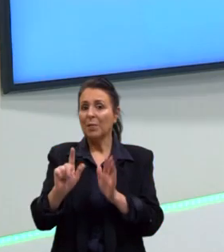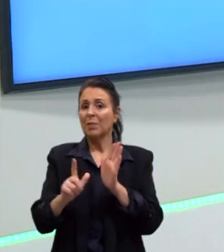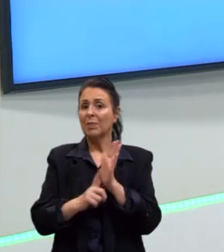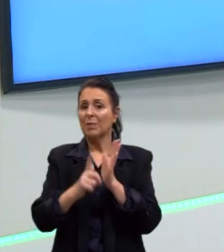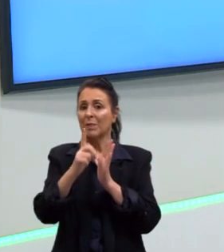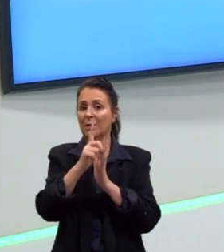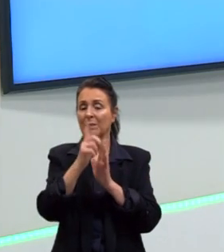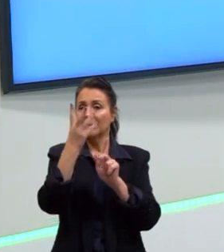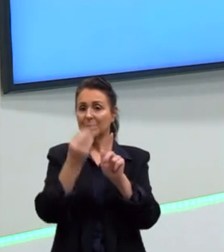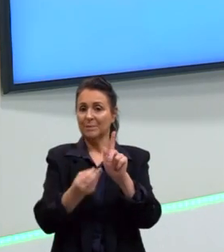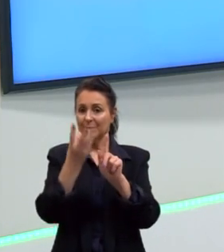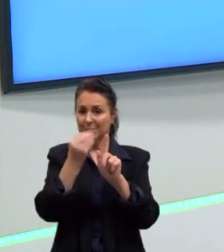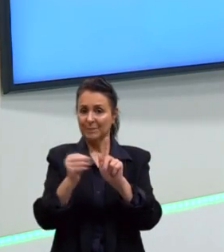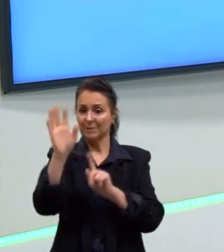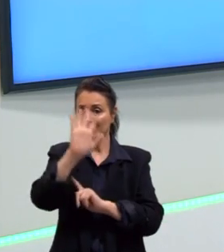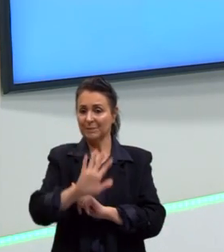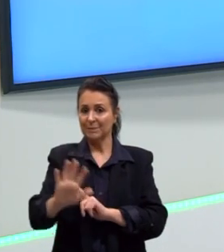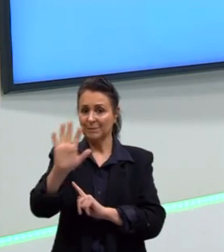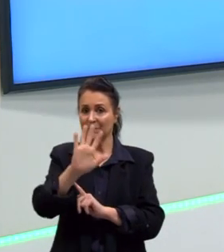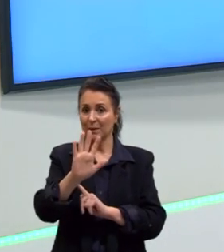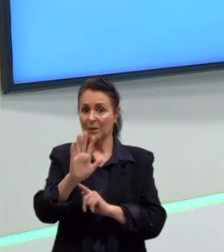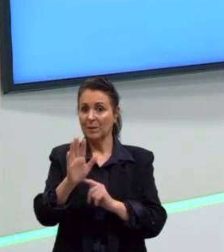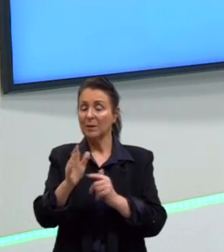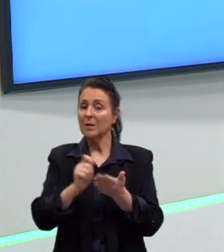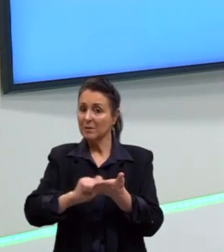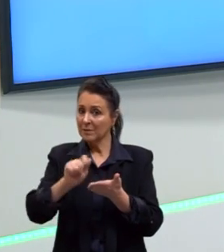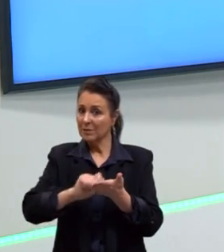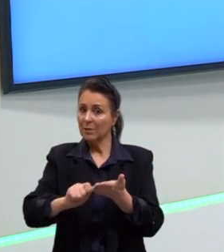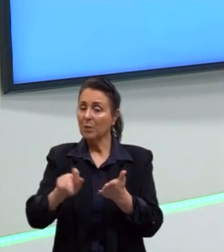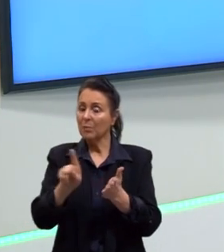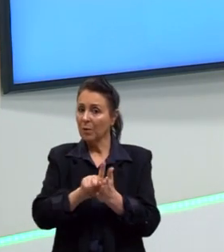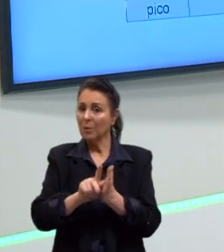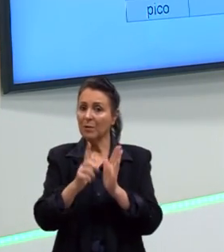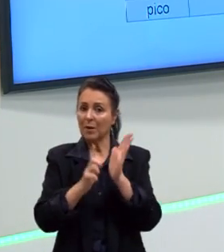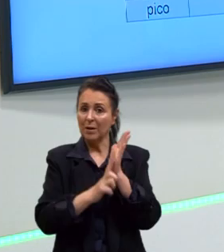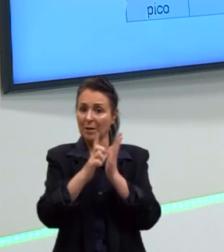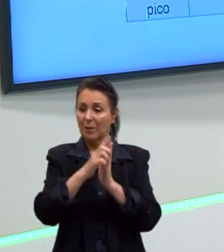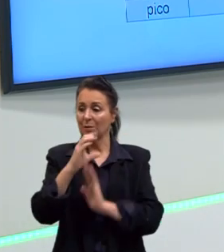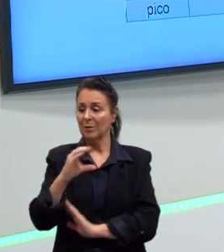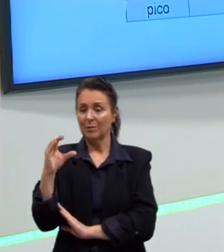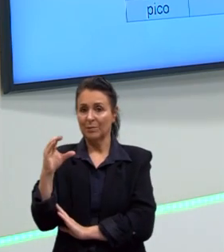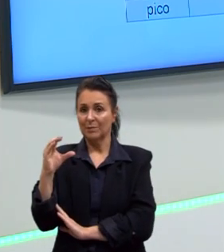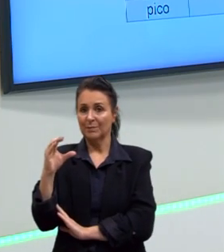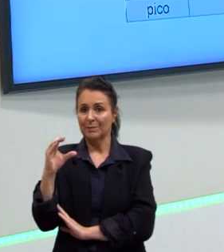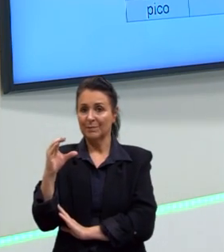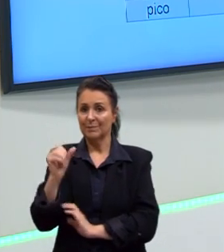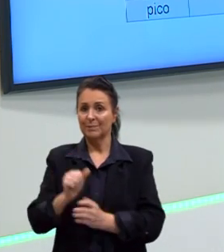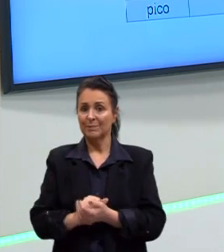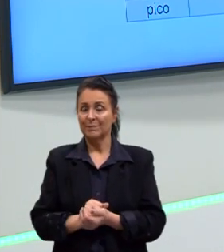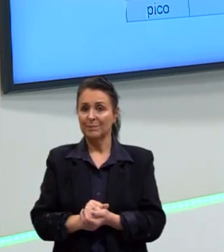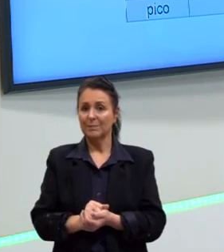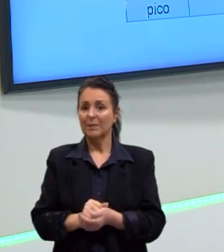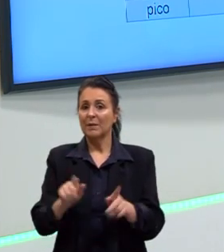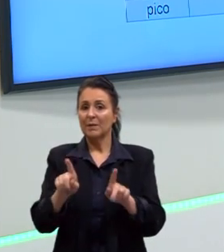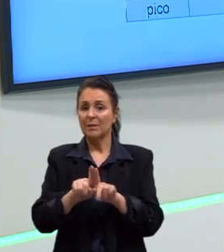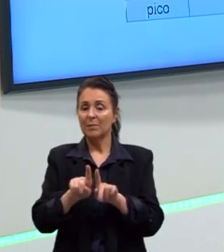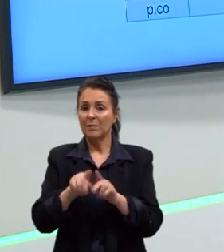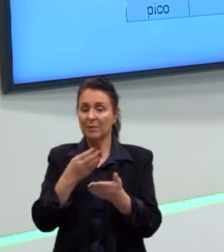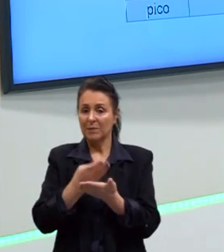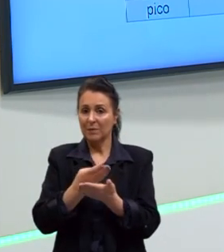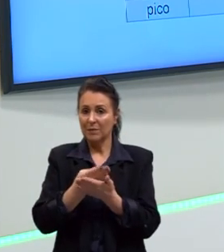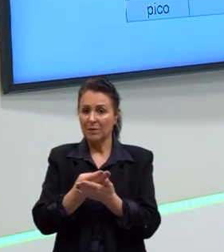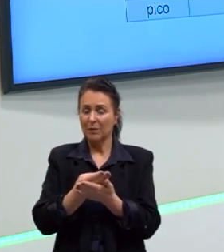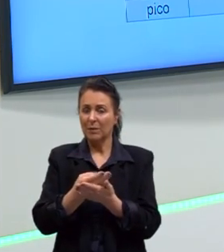para escrever a lei né que hoje recebe o nome dele de Colômbia bom a gente viu também na nossa